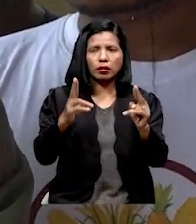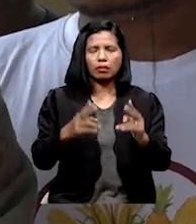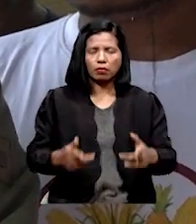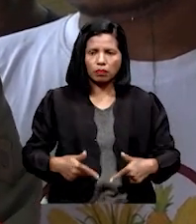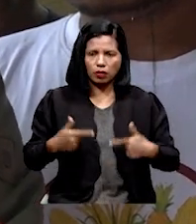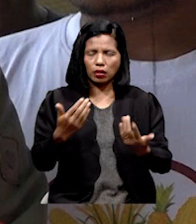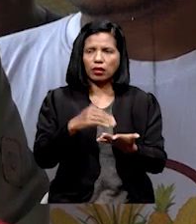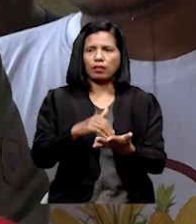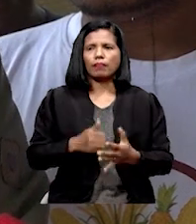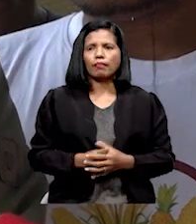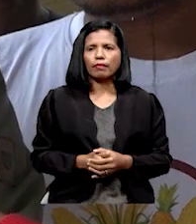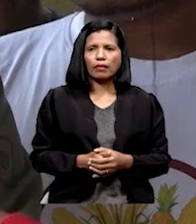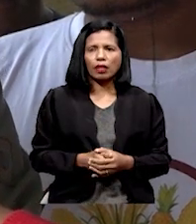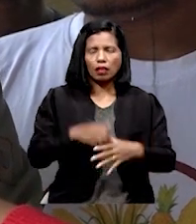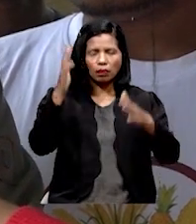Problema